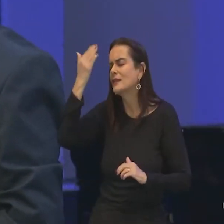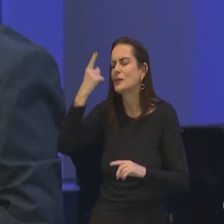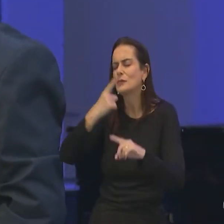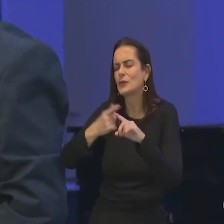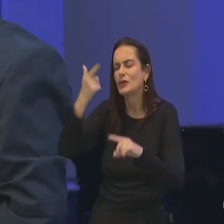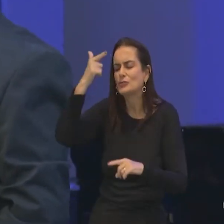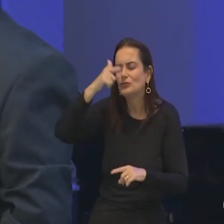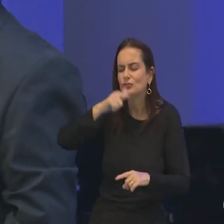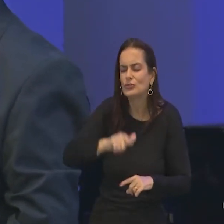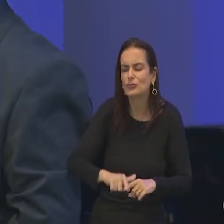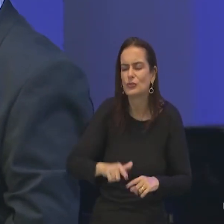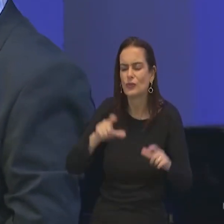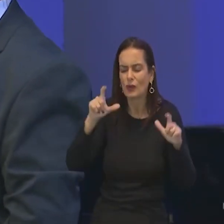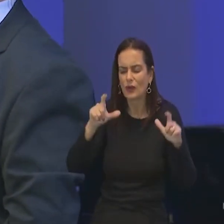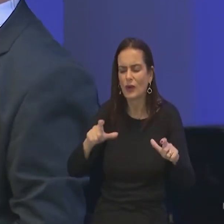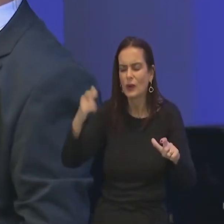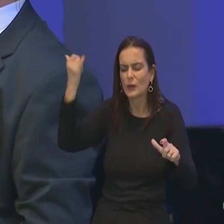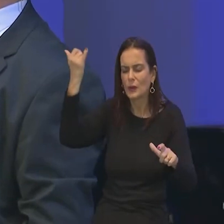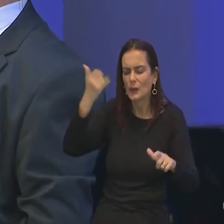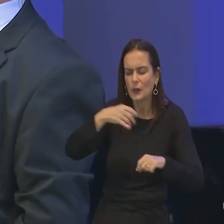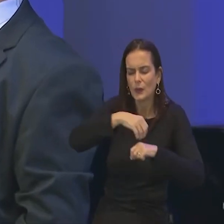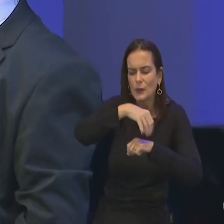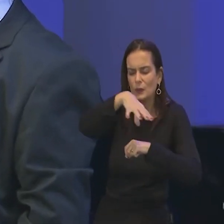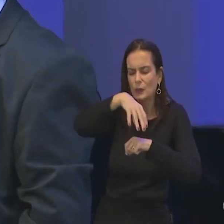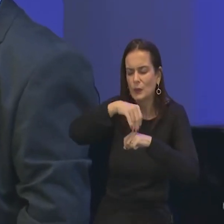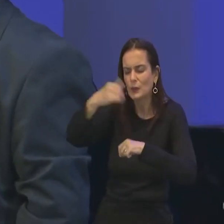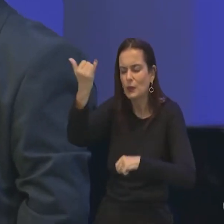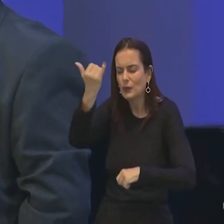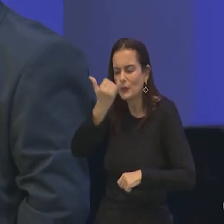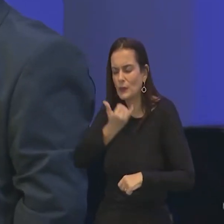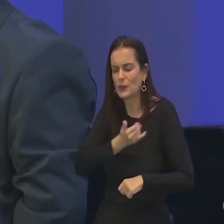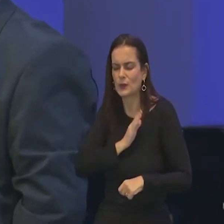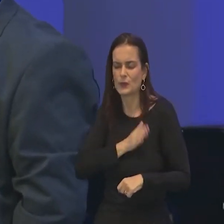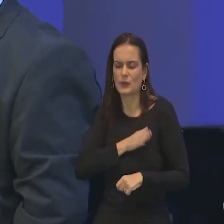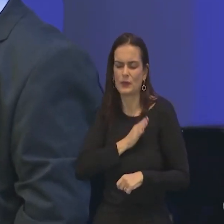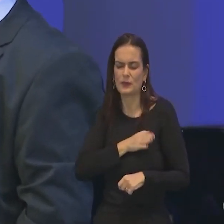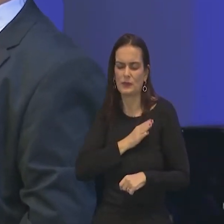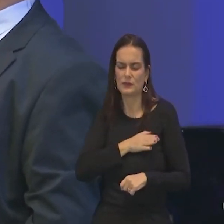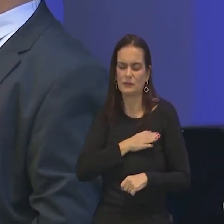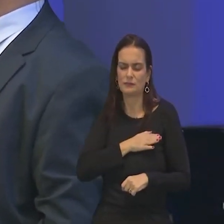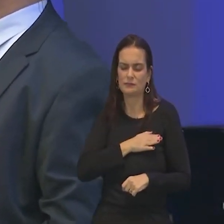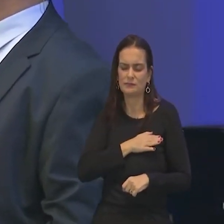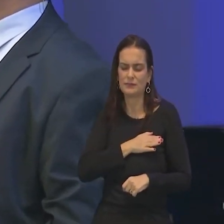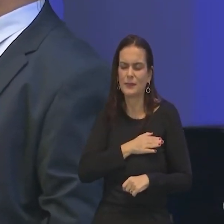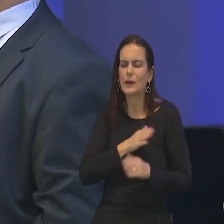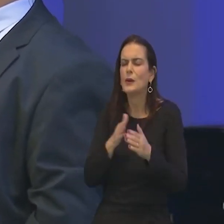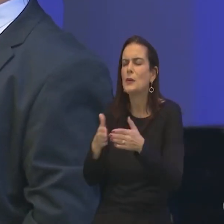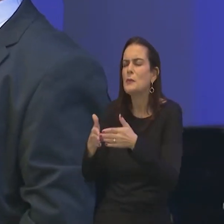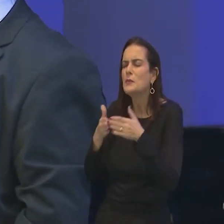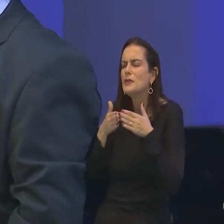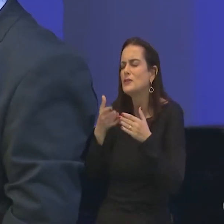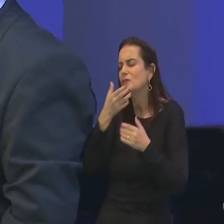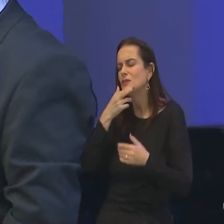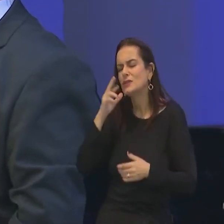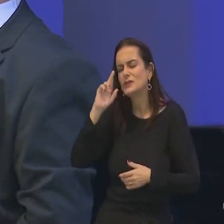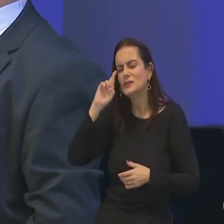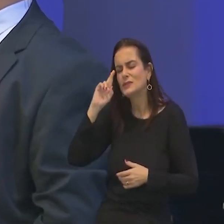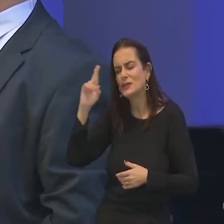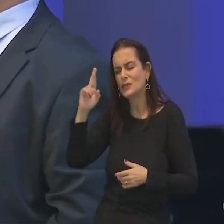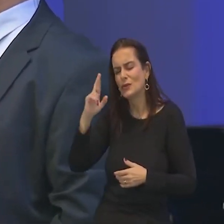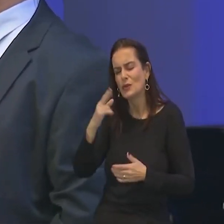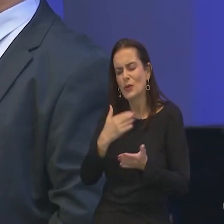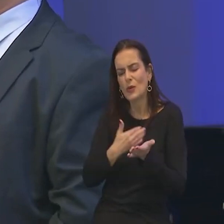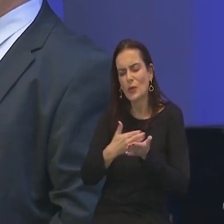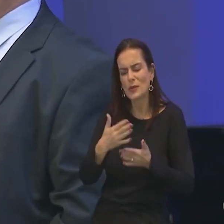uma vez neste lugar a Tua palavra fala ao nosso coração. E eu quero pedir-te, Deus, a começar pelo Teu servo que